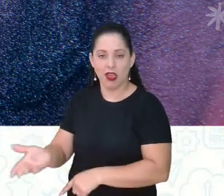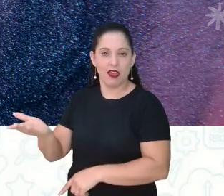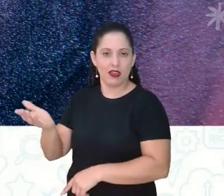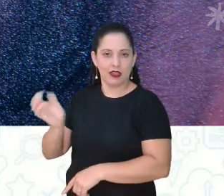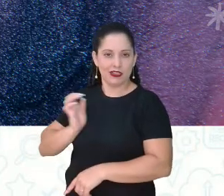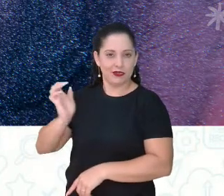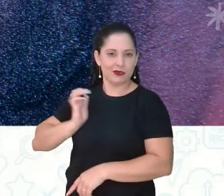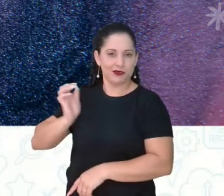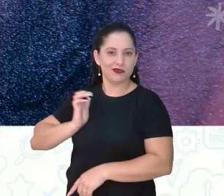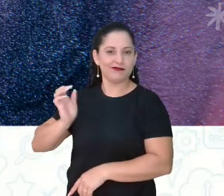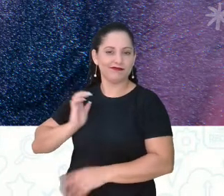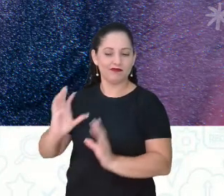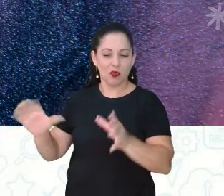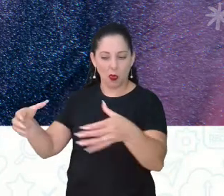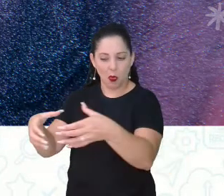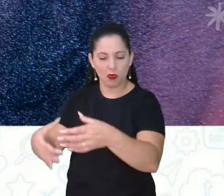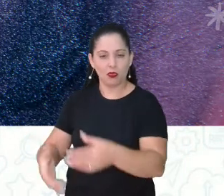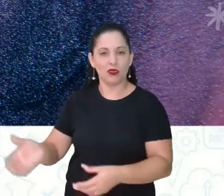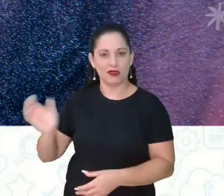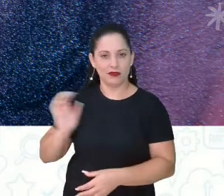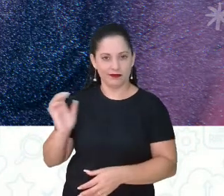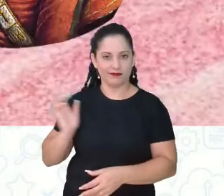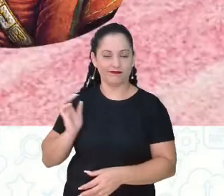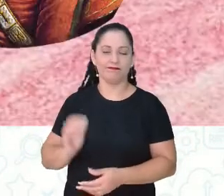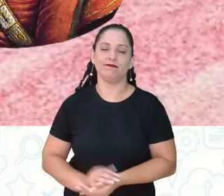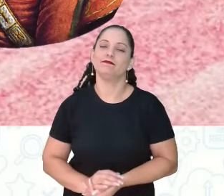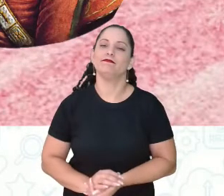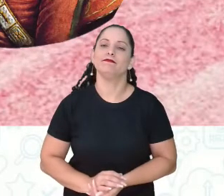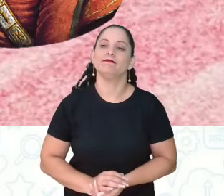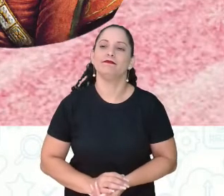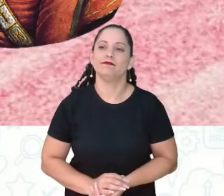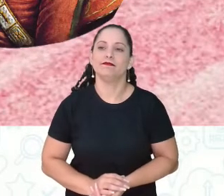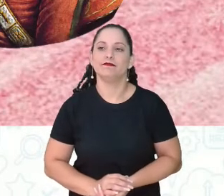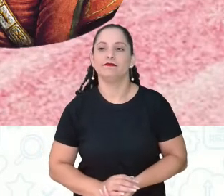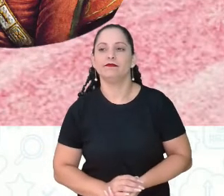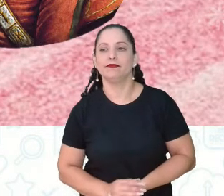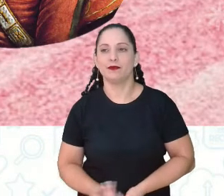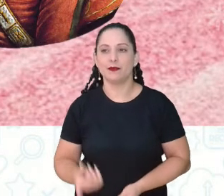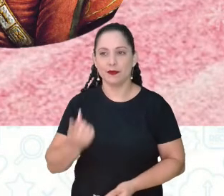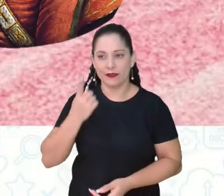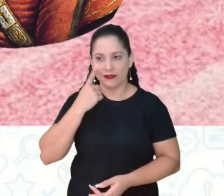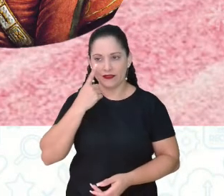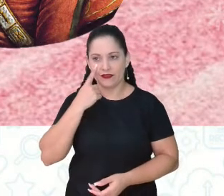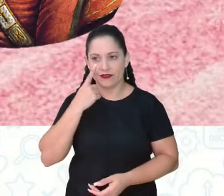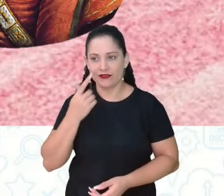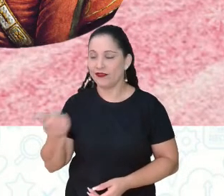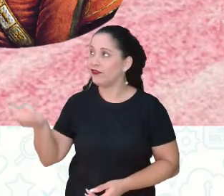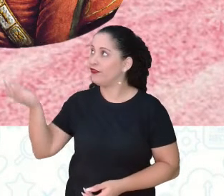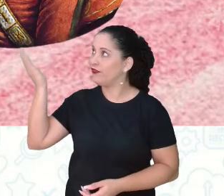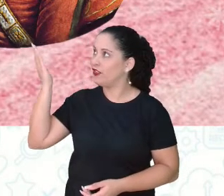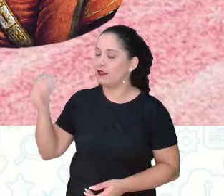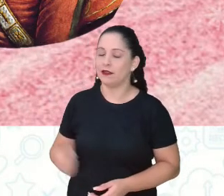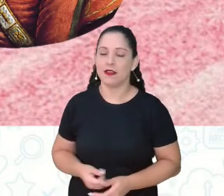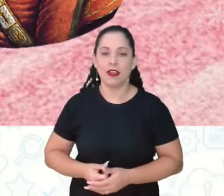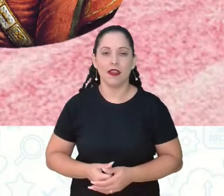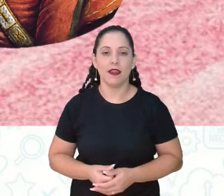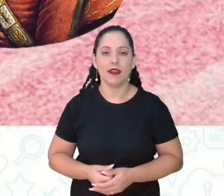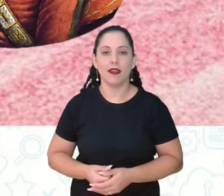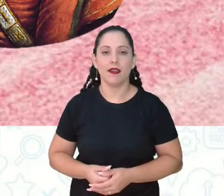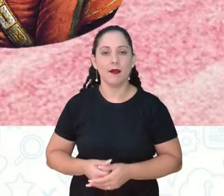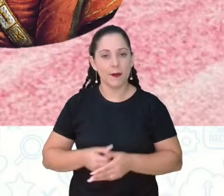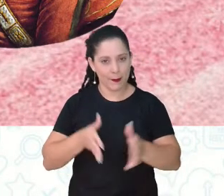né, daquela alta burguesia. Então vamos ver, olha, o primeiro momento aí do governo